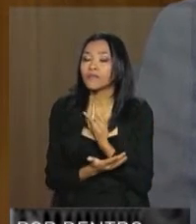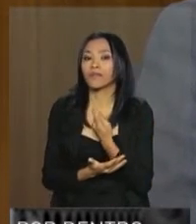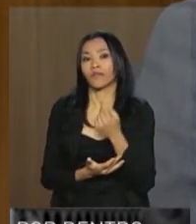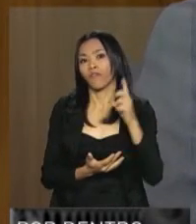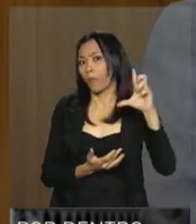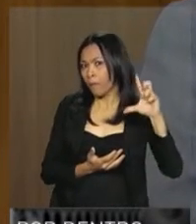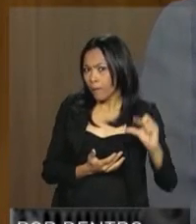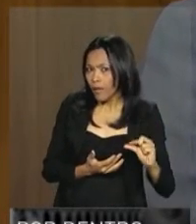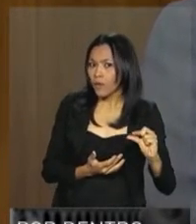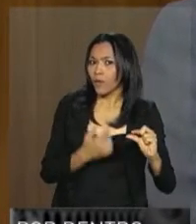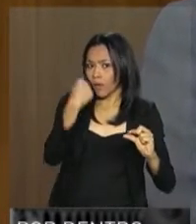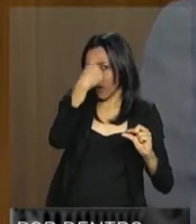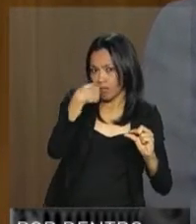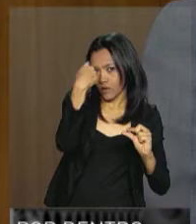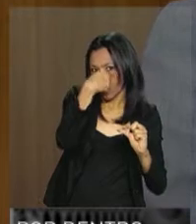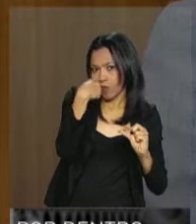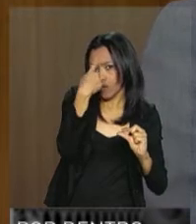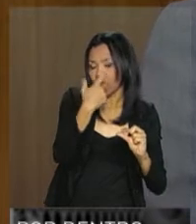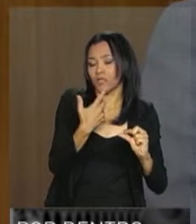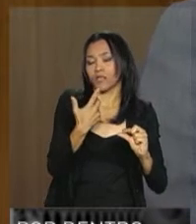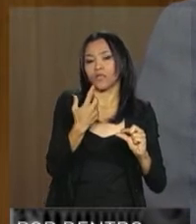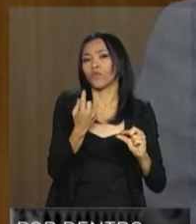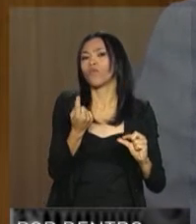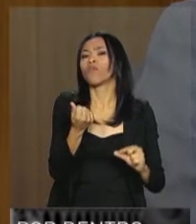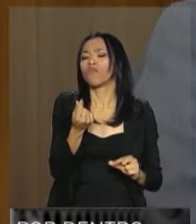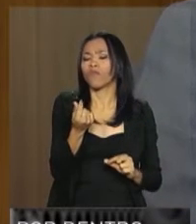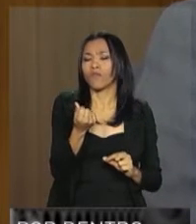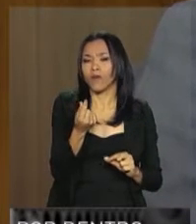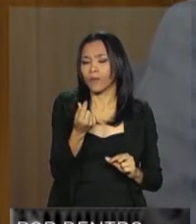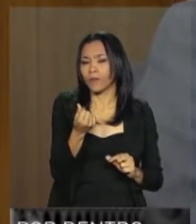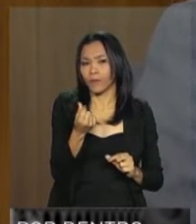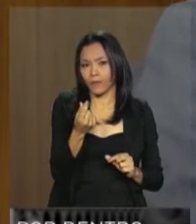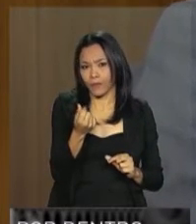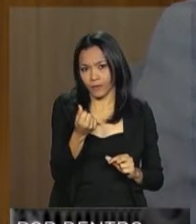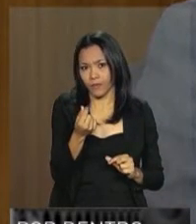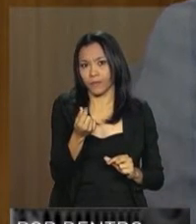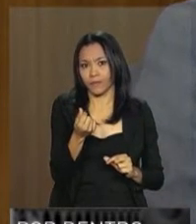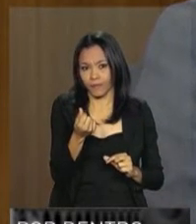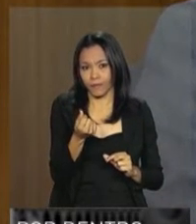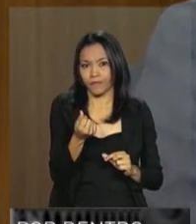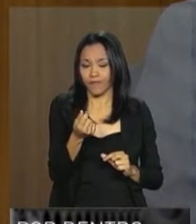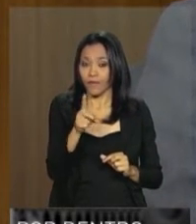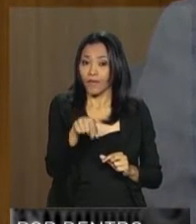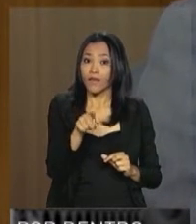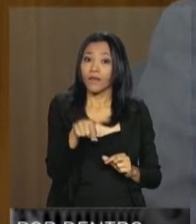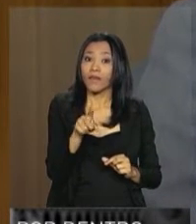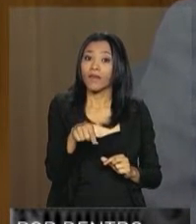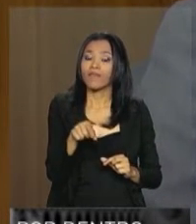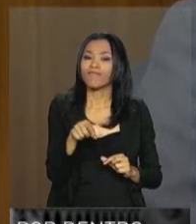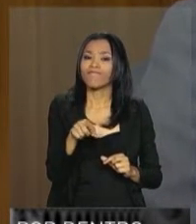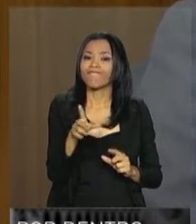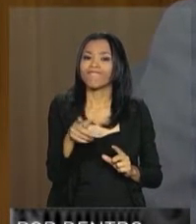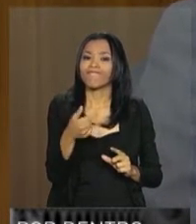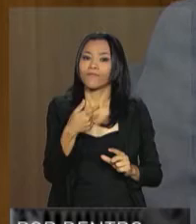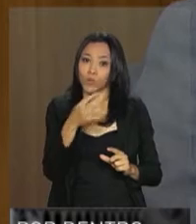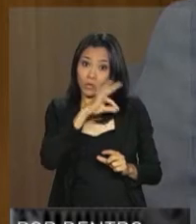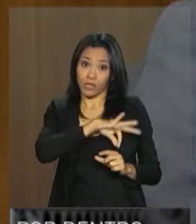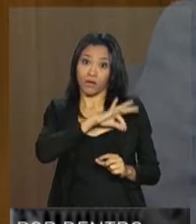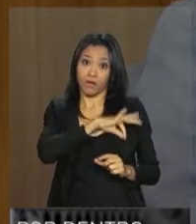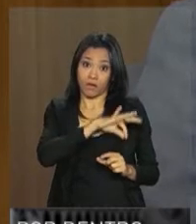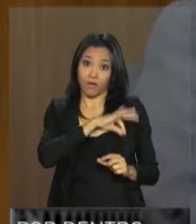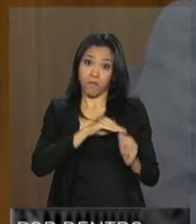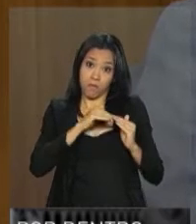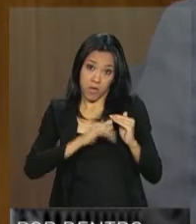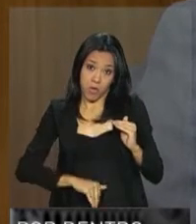menor daquele valor e que possivelmente vem está equivalente à contribuição do salário mínimo